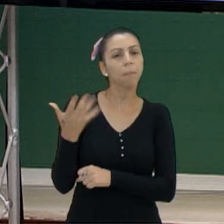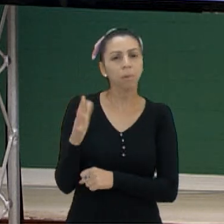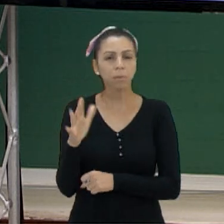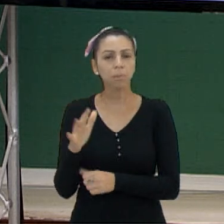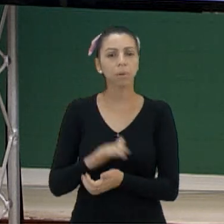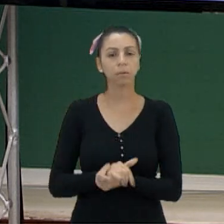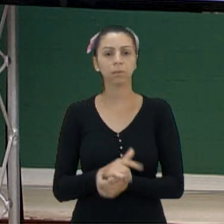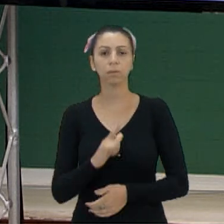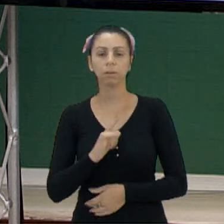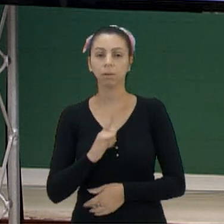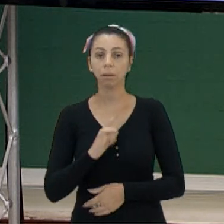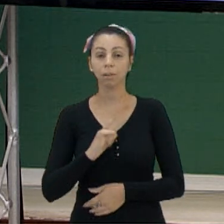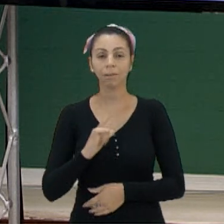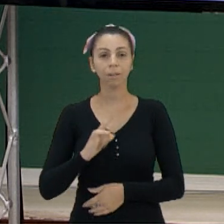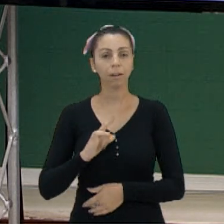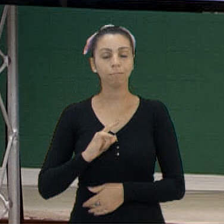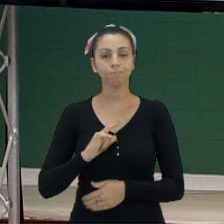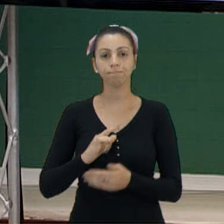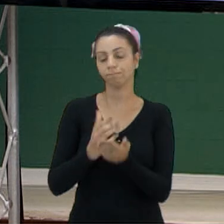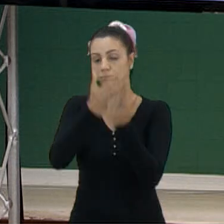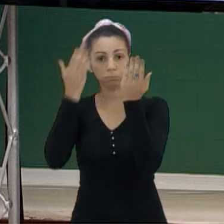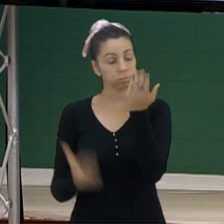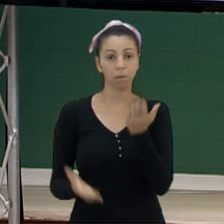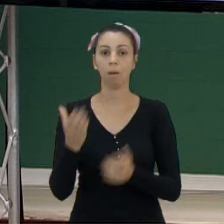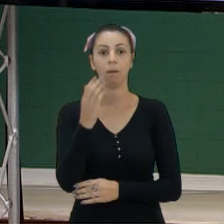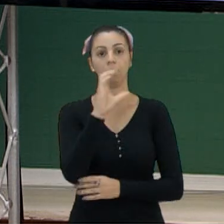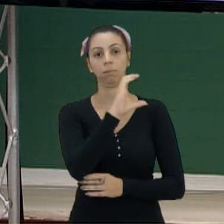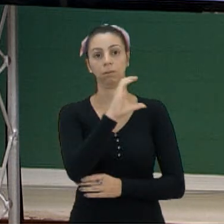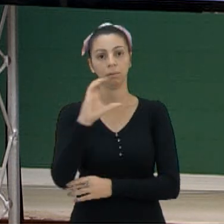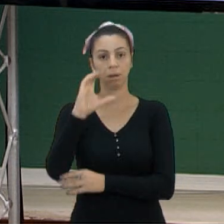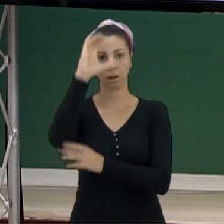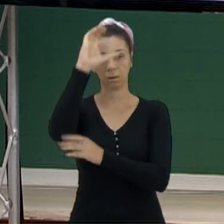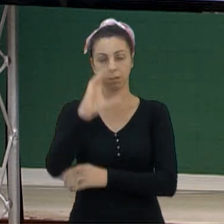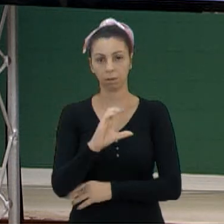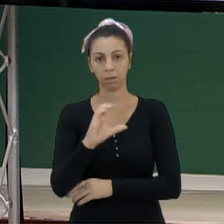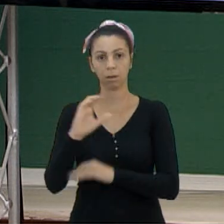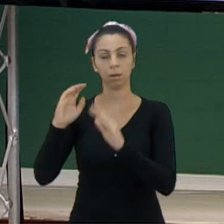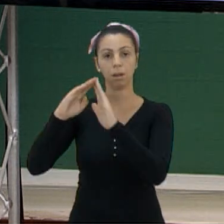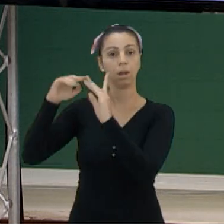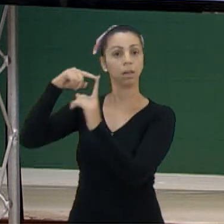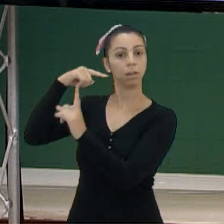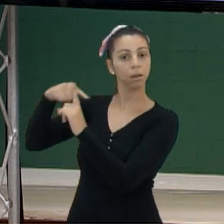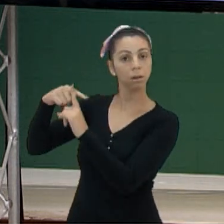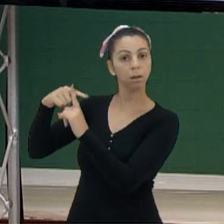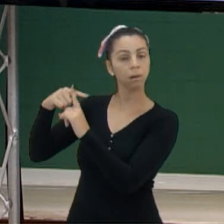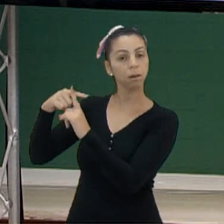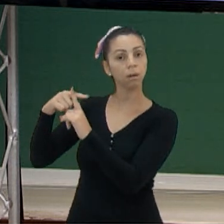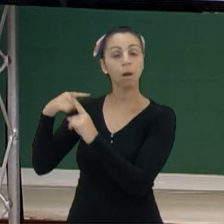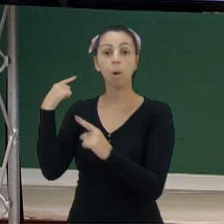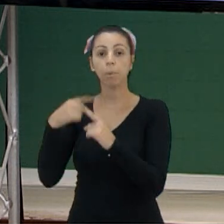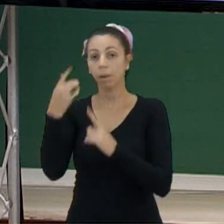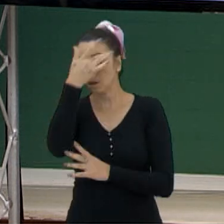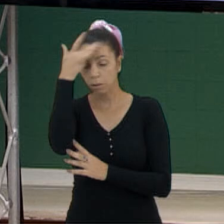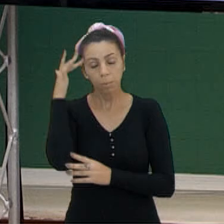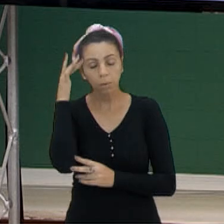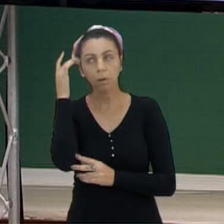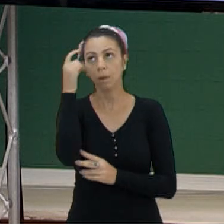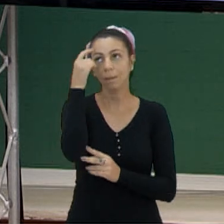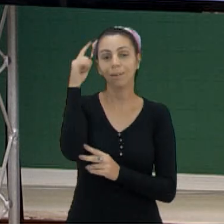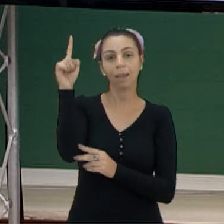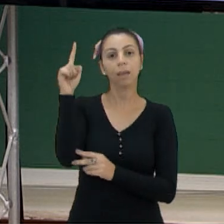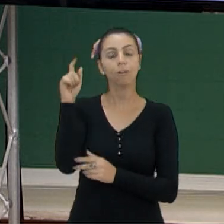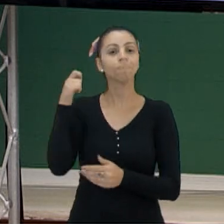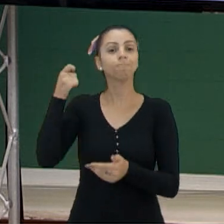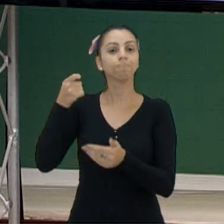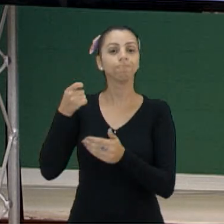a decadência da Igreja Católica. Com o quê? Com os protestantes, né? Com a ideia